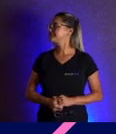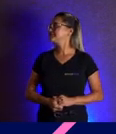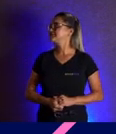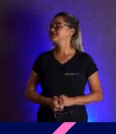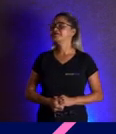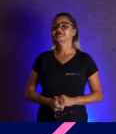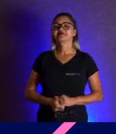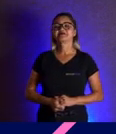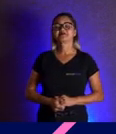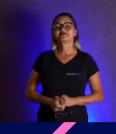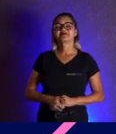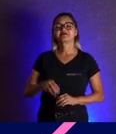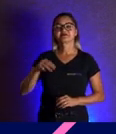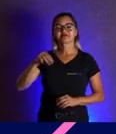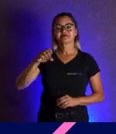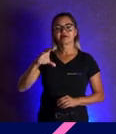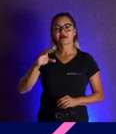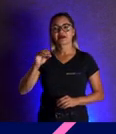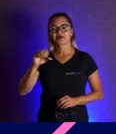Marco Túlio Pires,